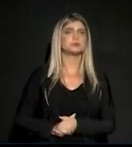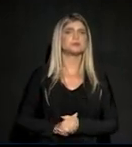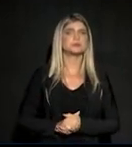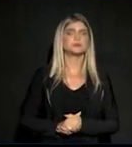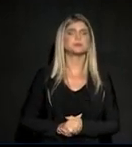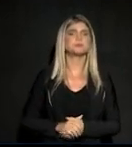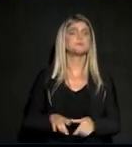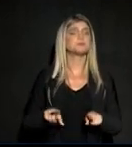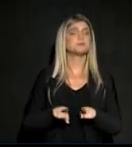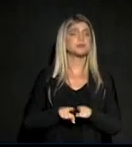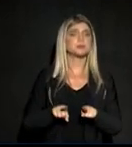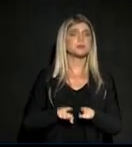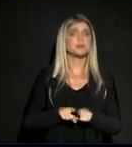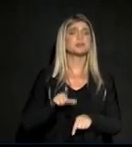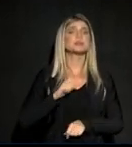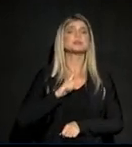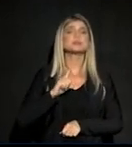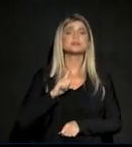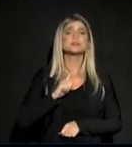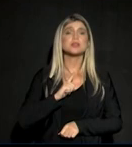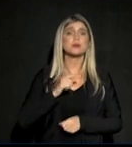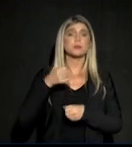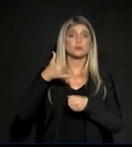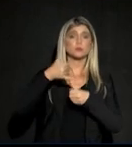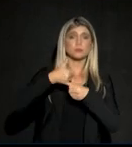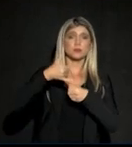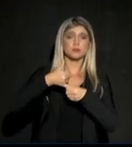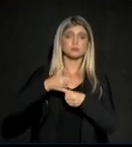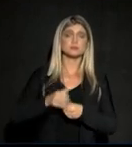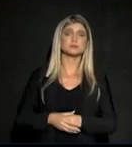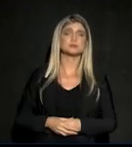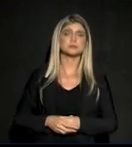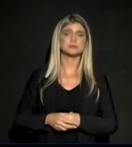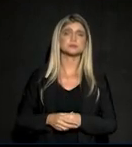Petrobras, que tem uma operação relativamente grande, que impacta também.